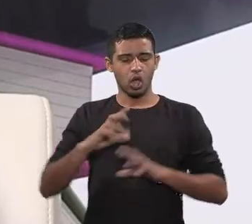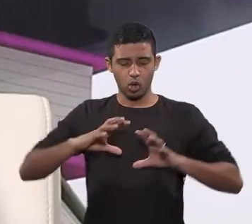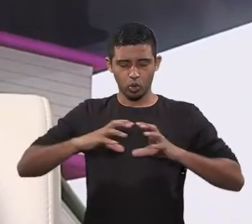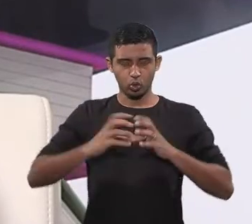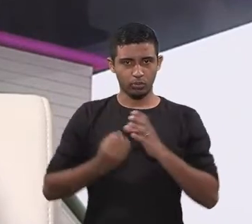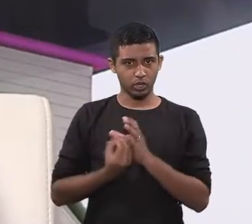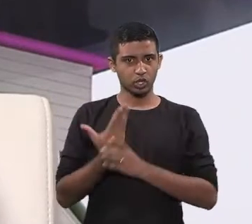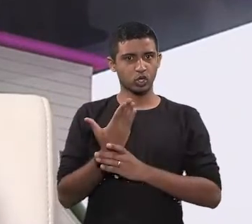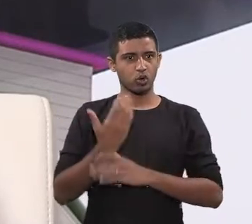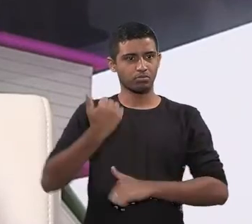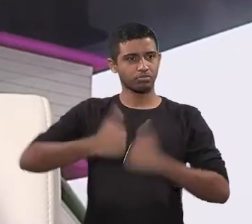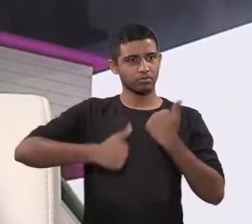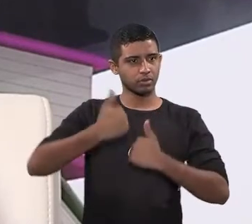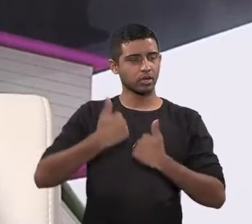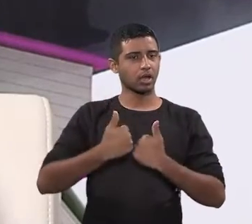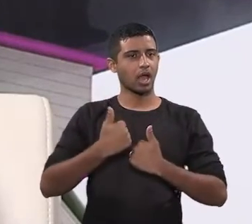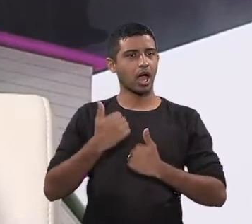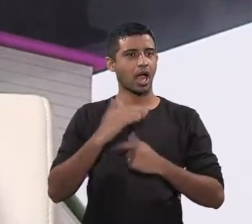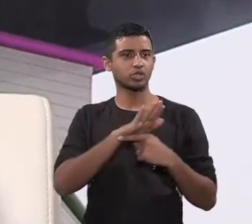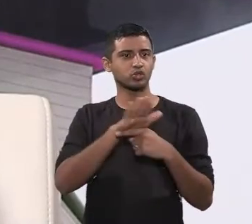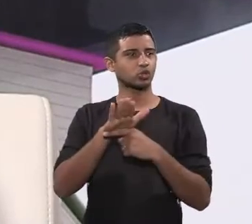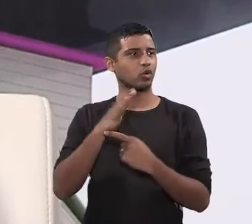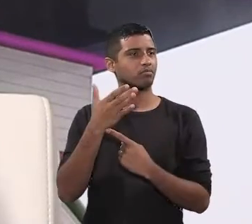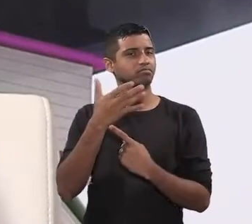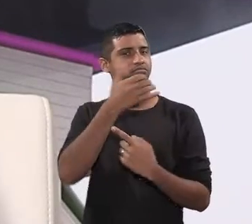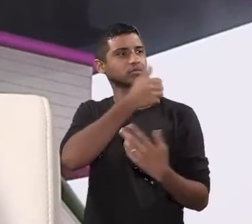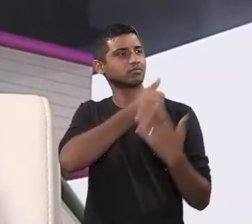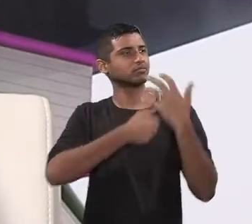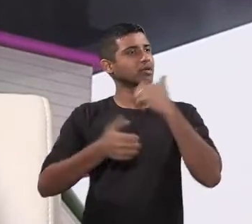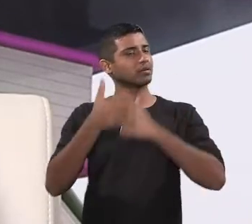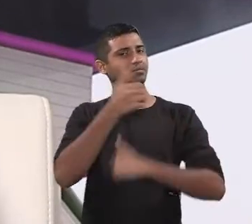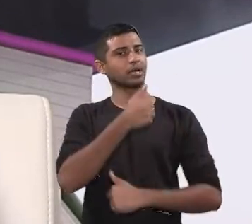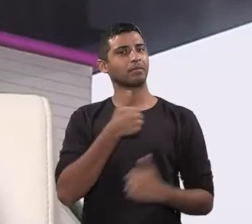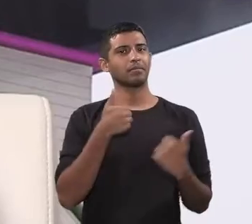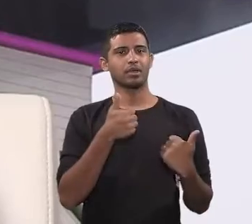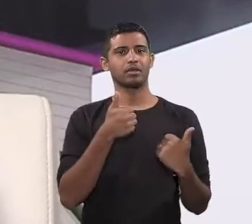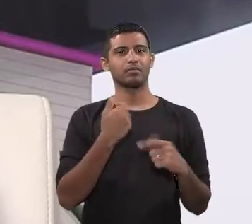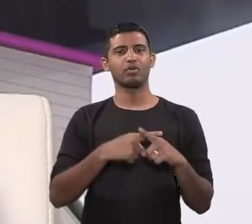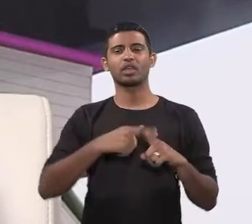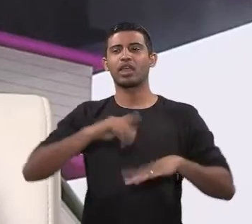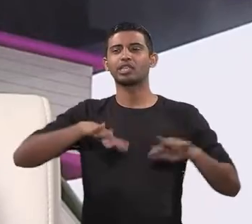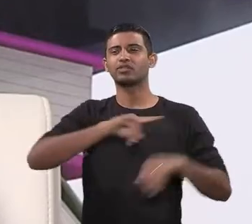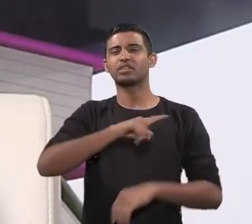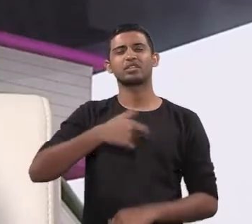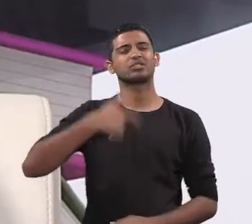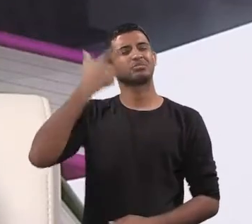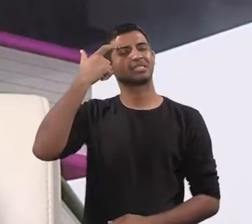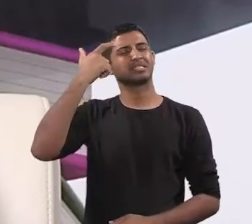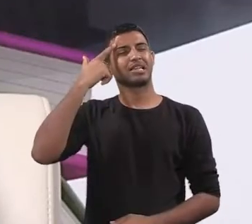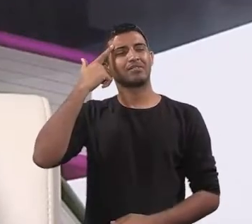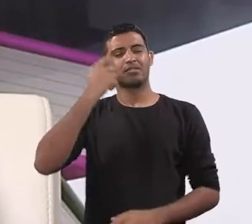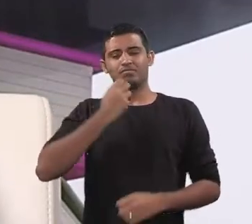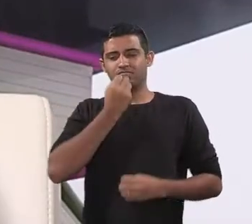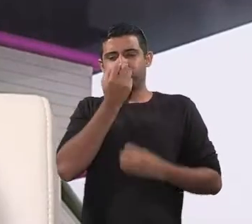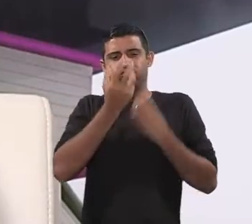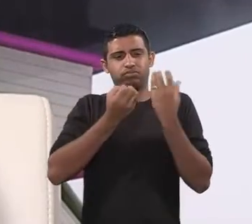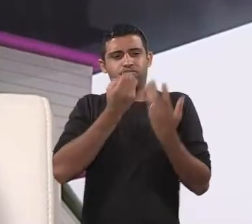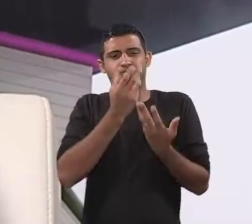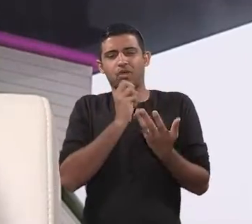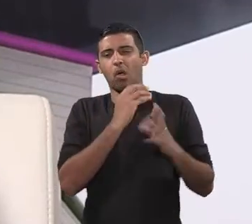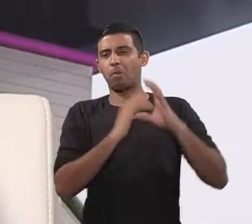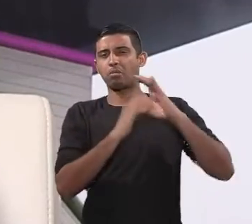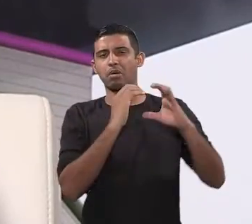práticas esportivas foram resgatando também essas pessoas. Olha. Porque muitas vezes o que elas tinham era a dificuldade de se expressar, de